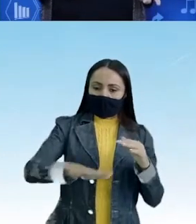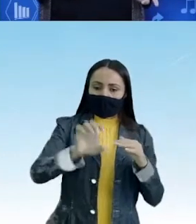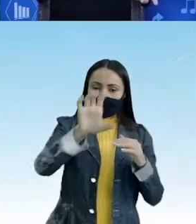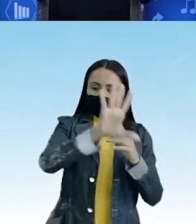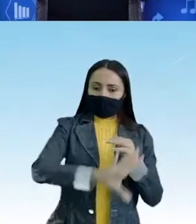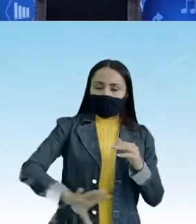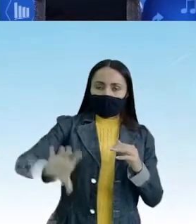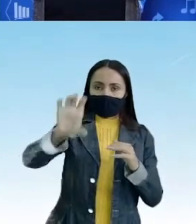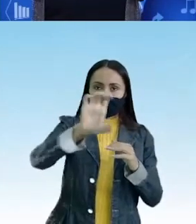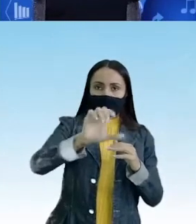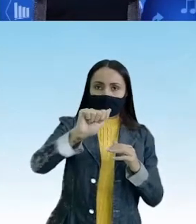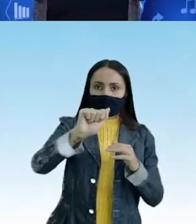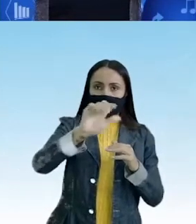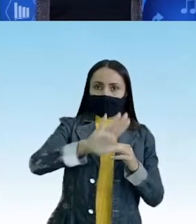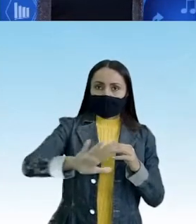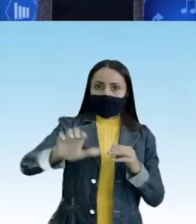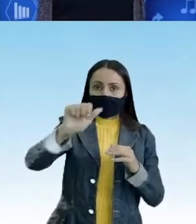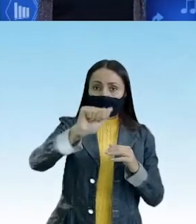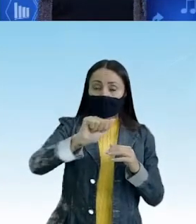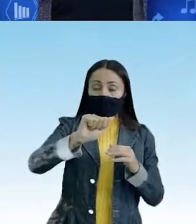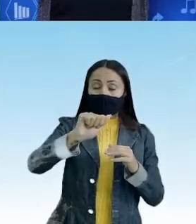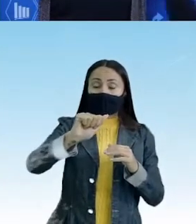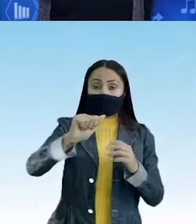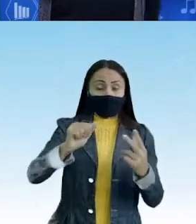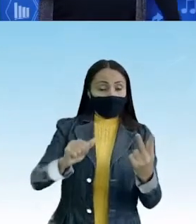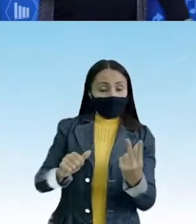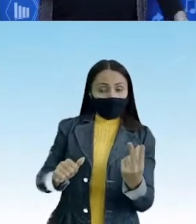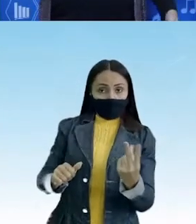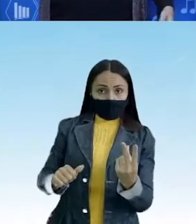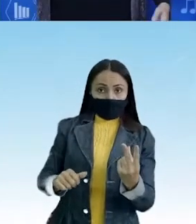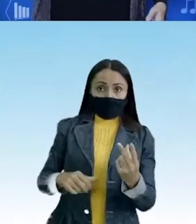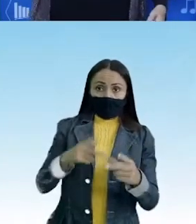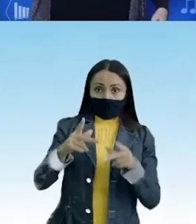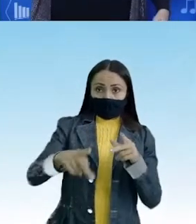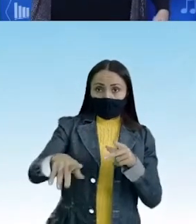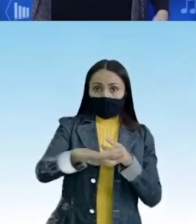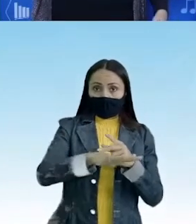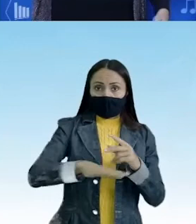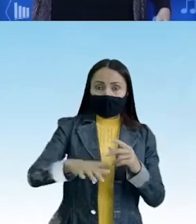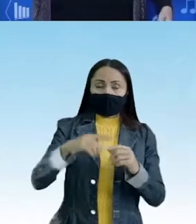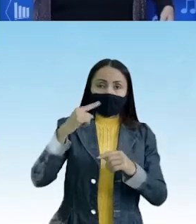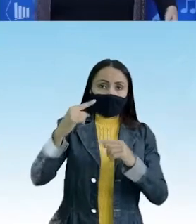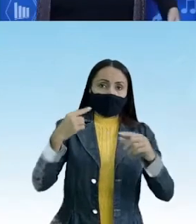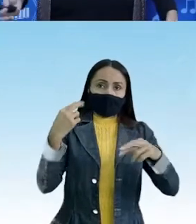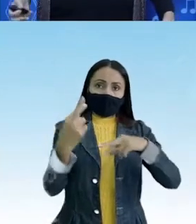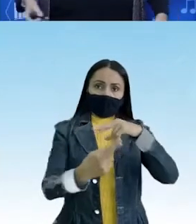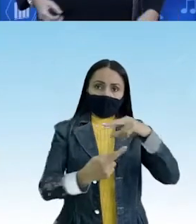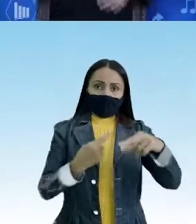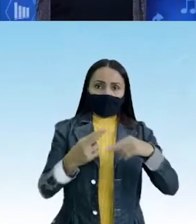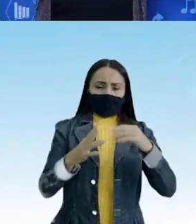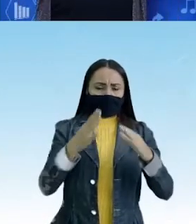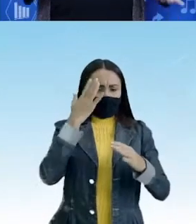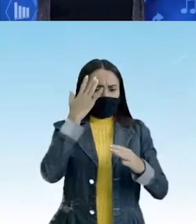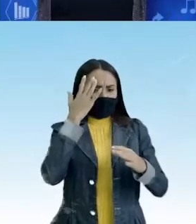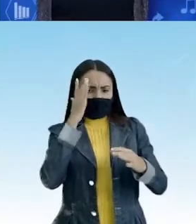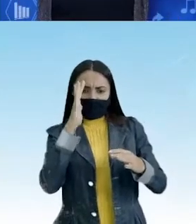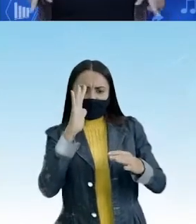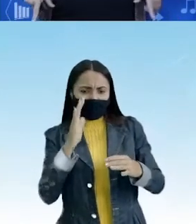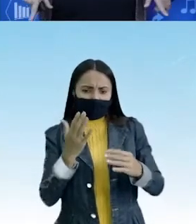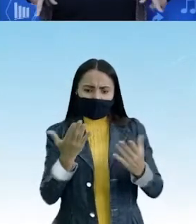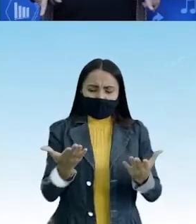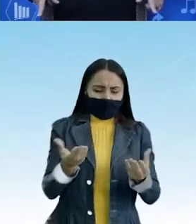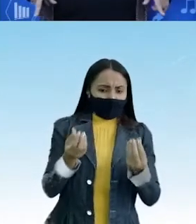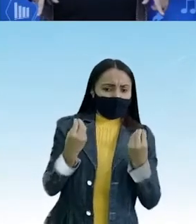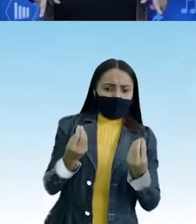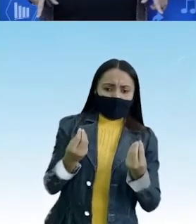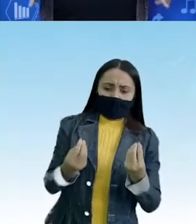asiáticos, gente. É porque depois que a abolição caiu, não sabiam o que fazer com os